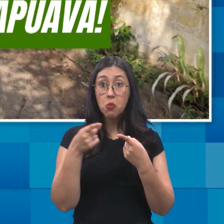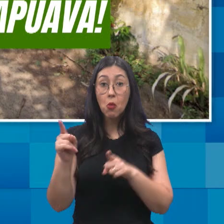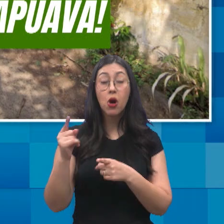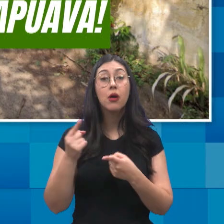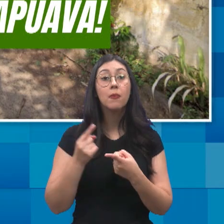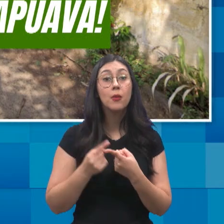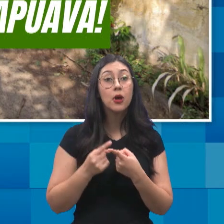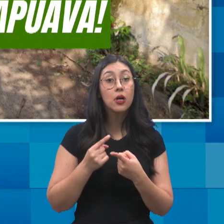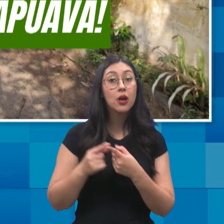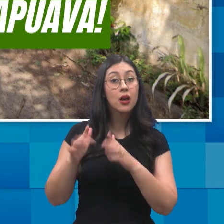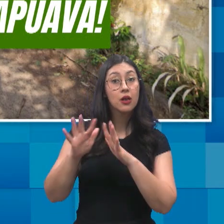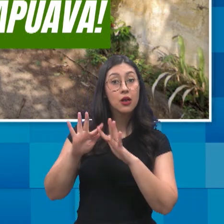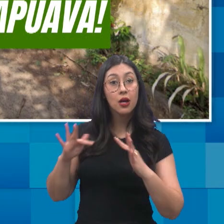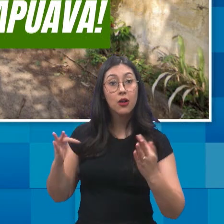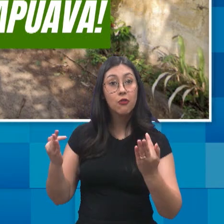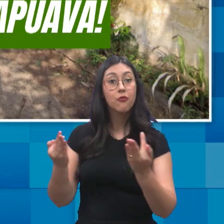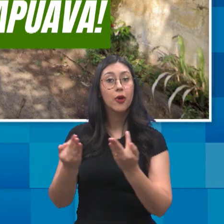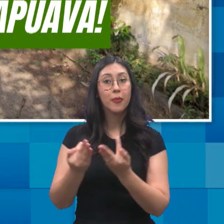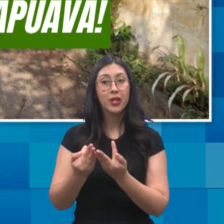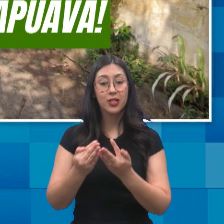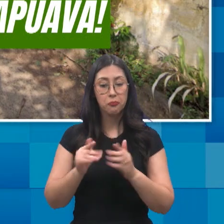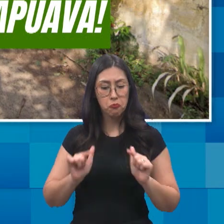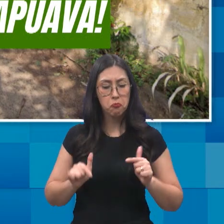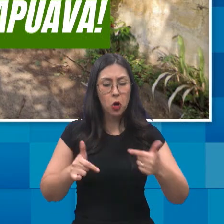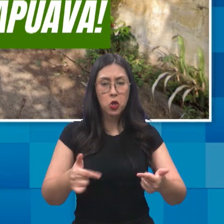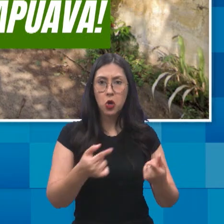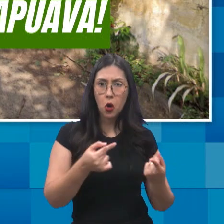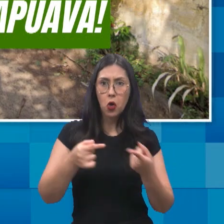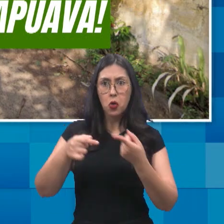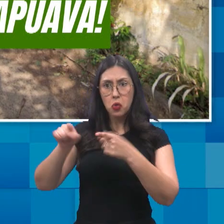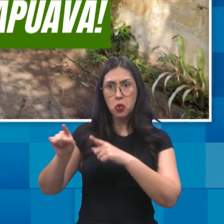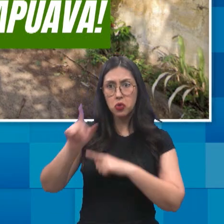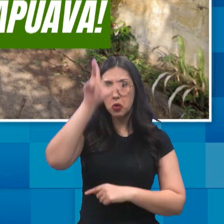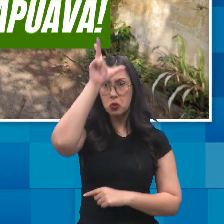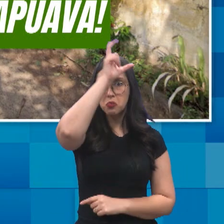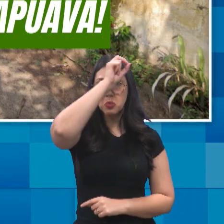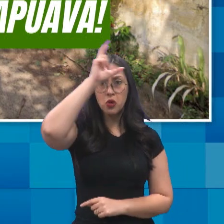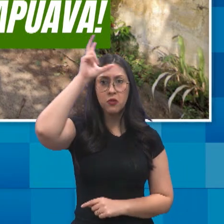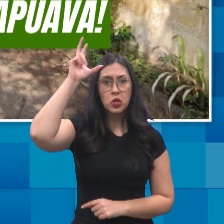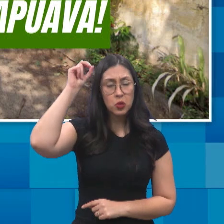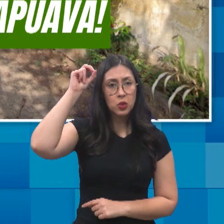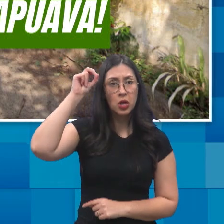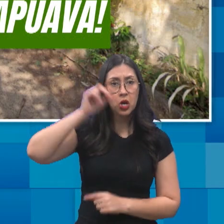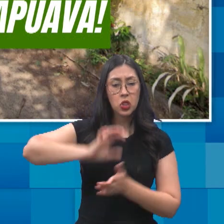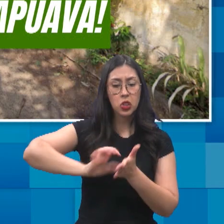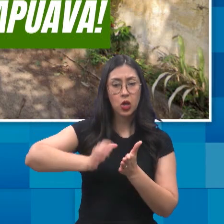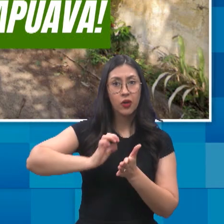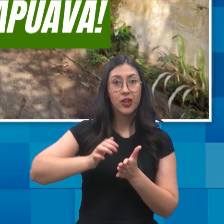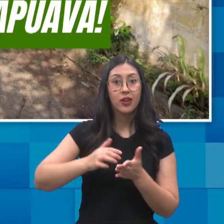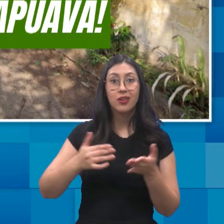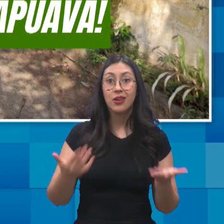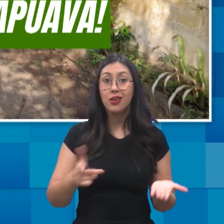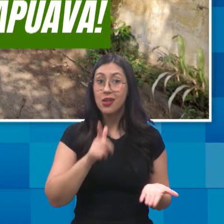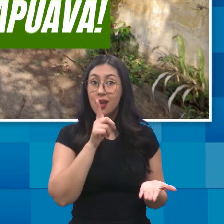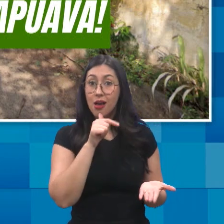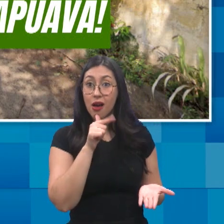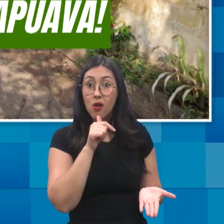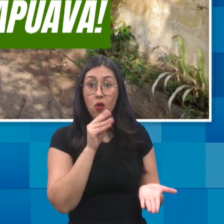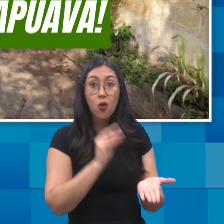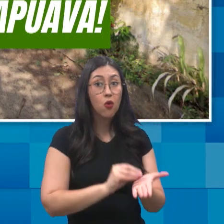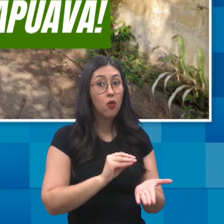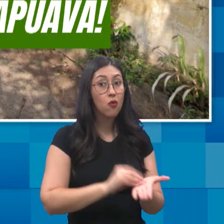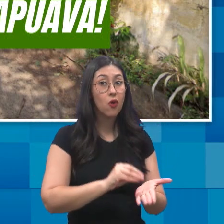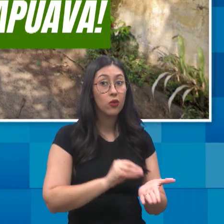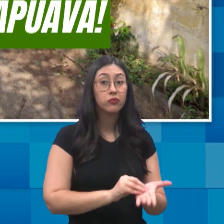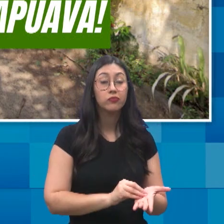colocou contra este governo que está hoje na nossa cidade, ela parou de receber água, coisa que